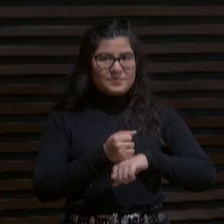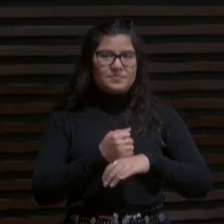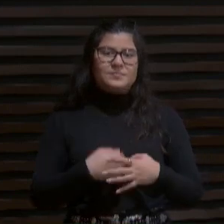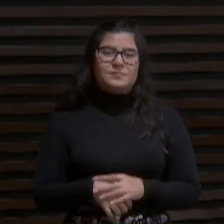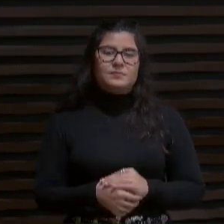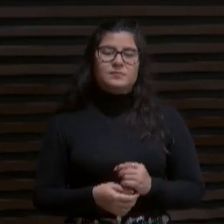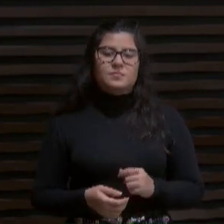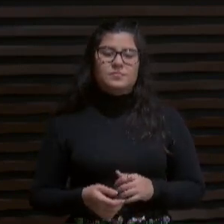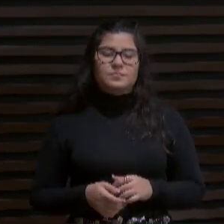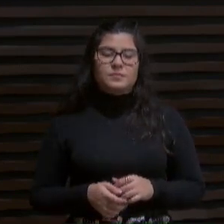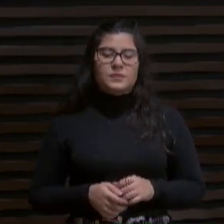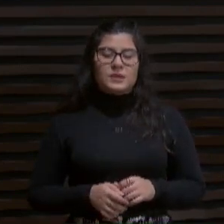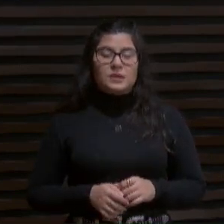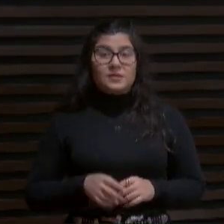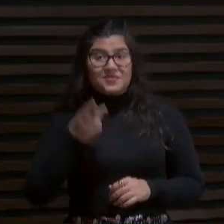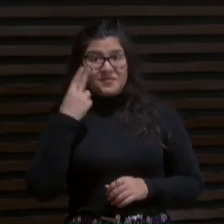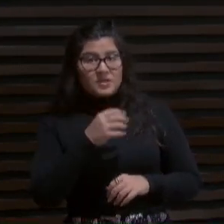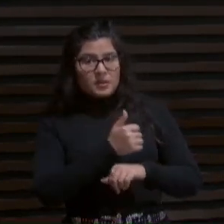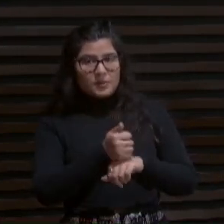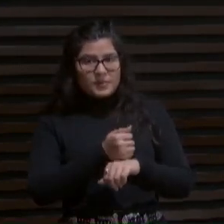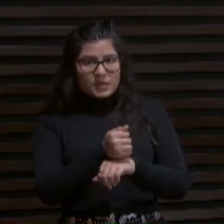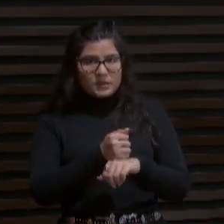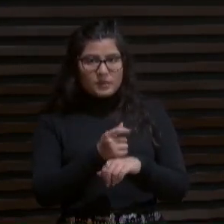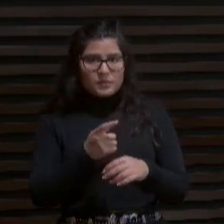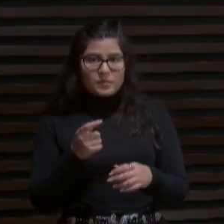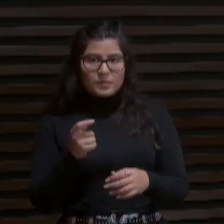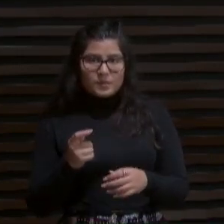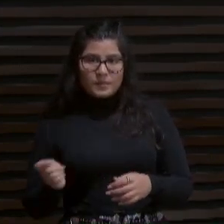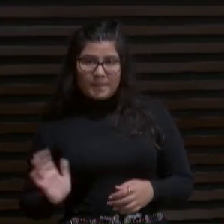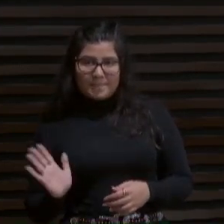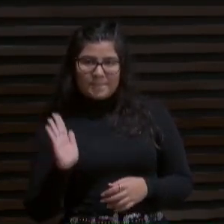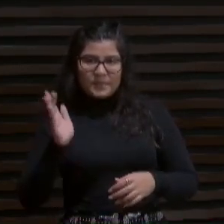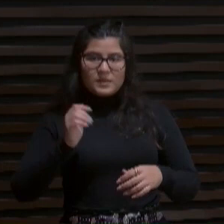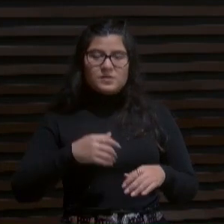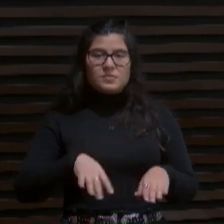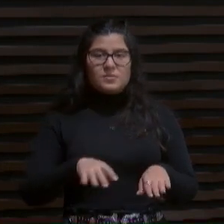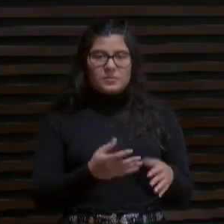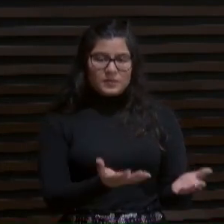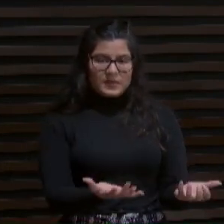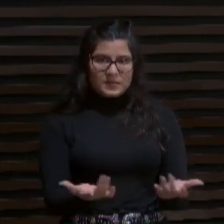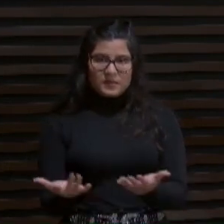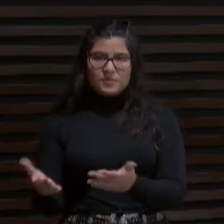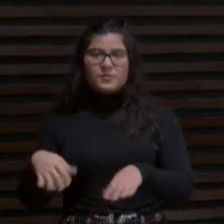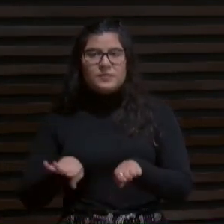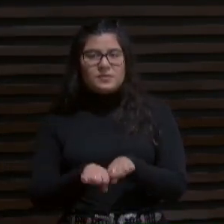preço somente pelo campo, não somente pela caverna, mas também pelo campo onde a caverna estava. Ele sabia que